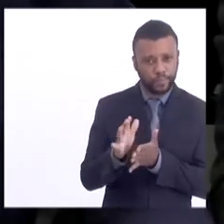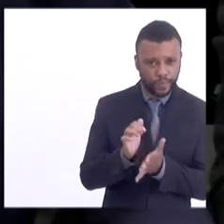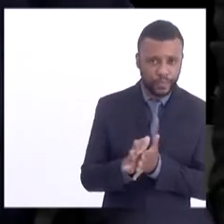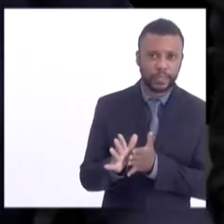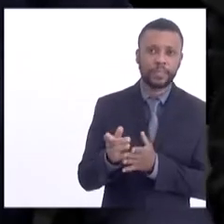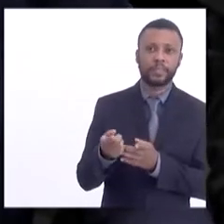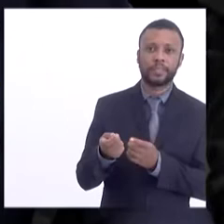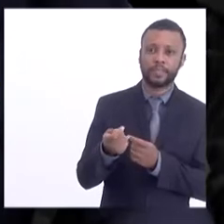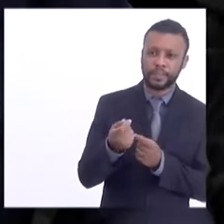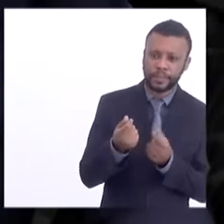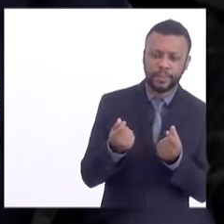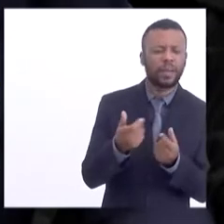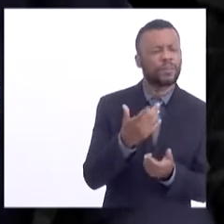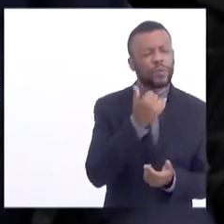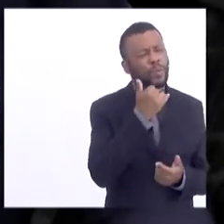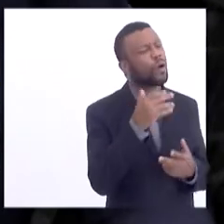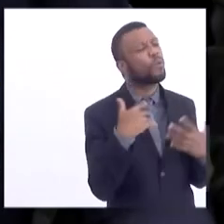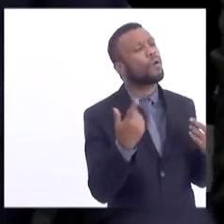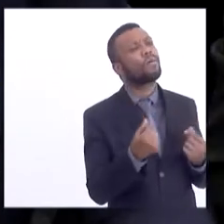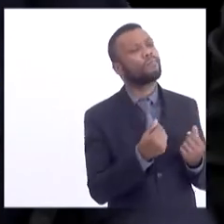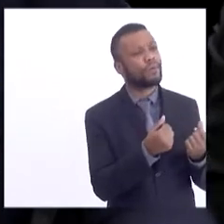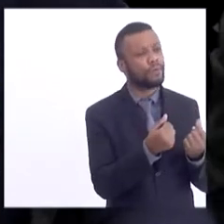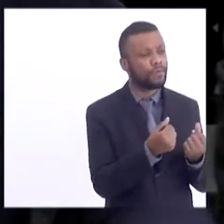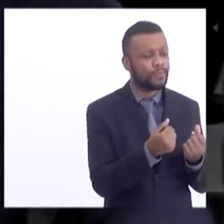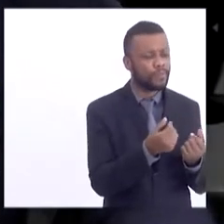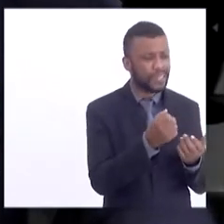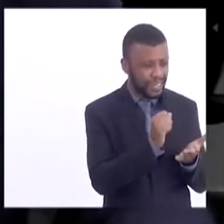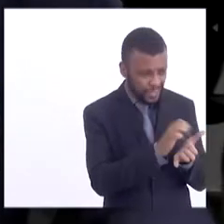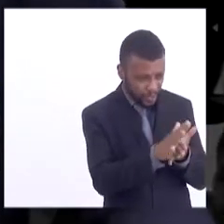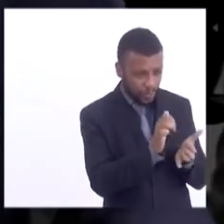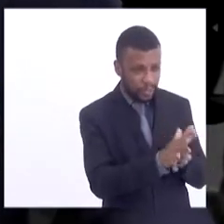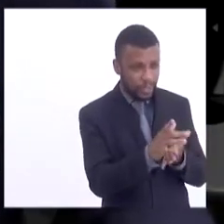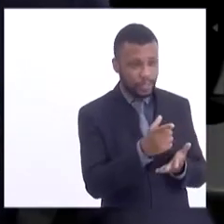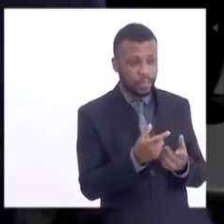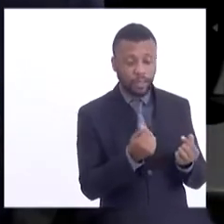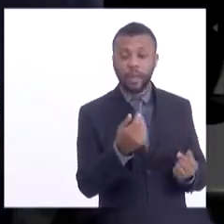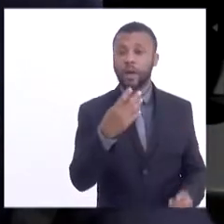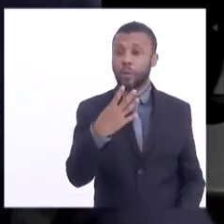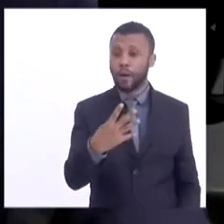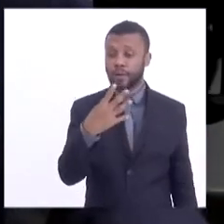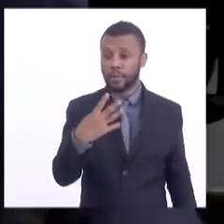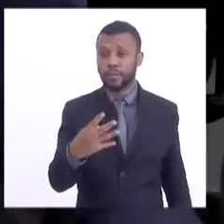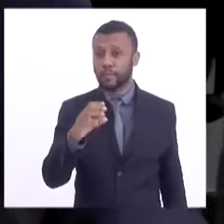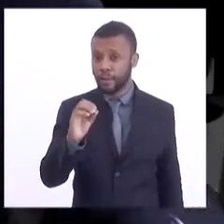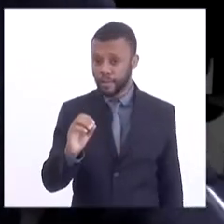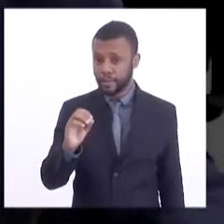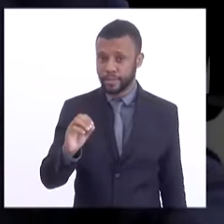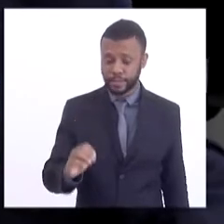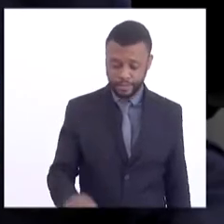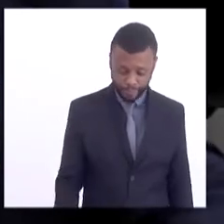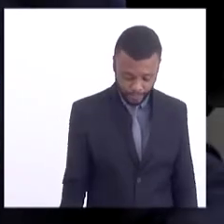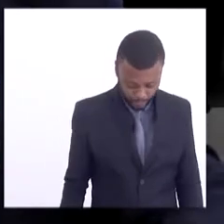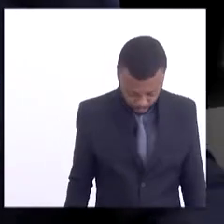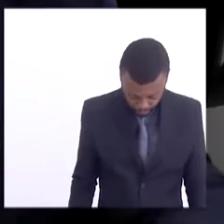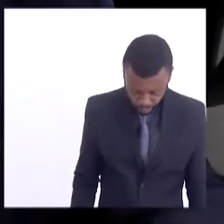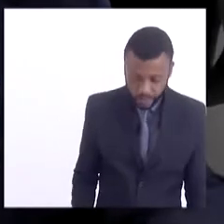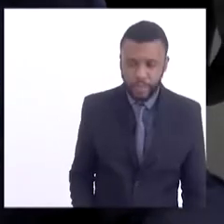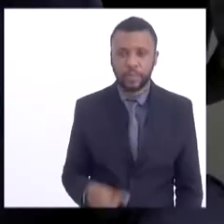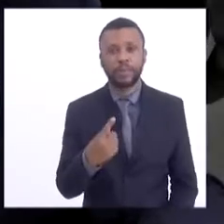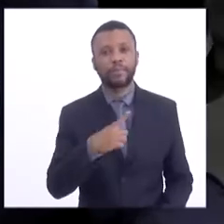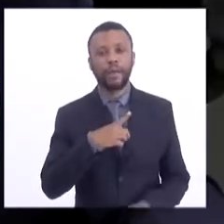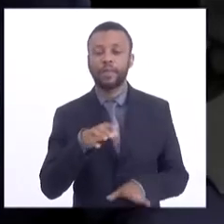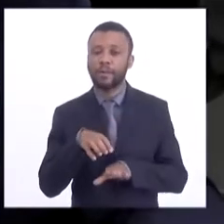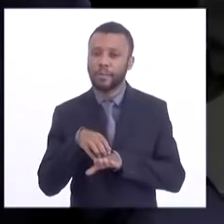um capital foi Copa valor desculpe filha do Capitão despesa de Capital valor 440 nós tivemos